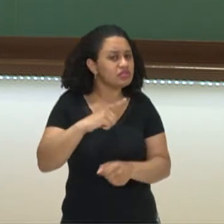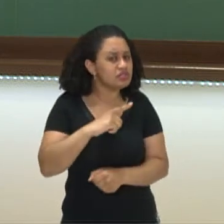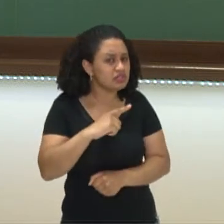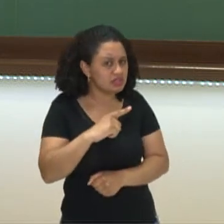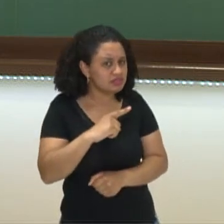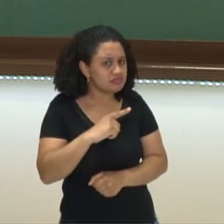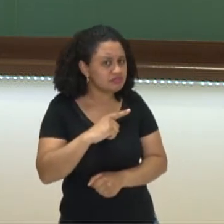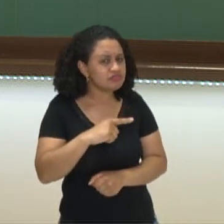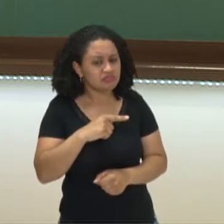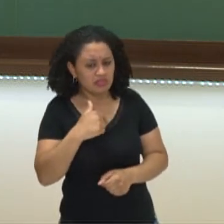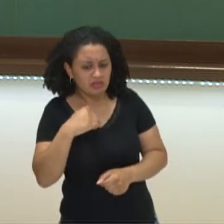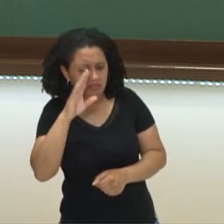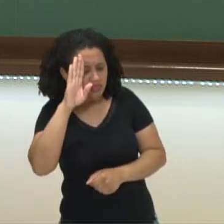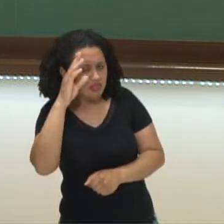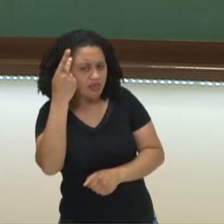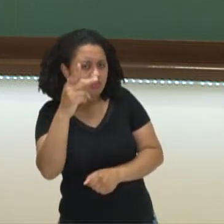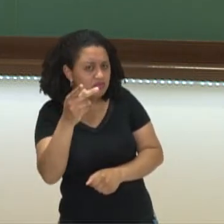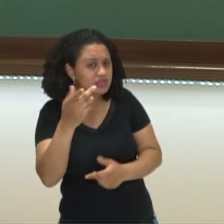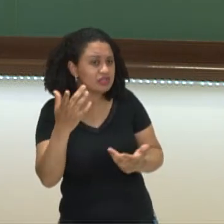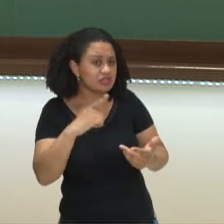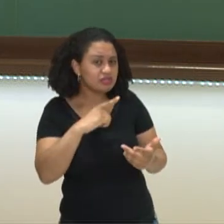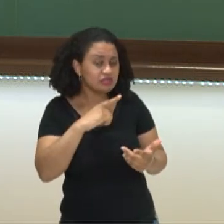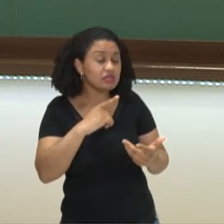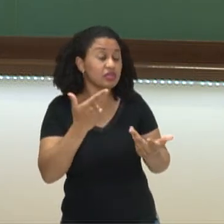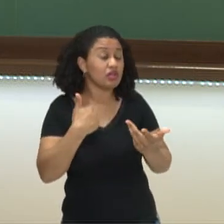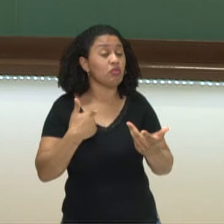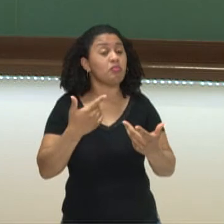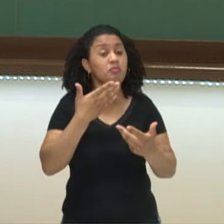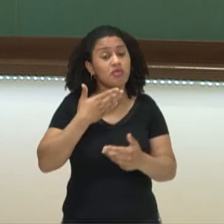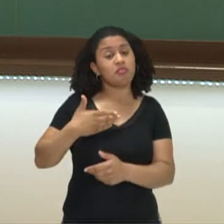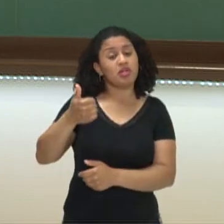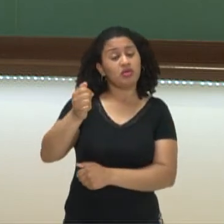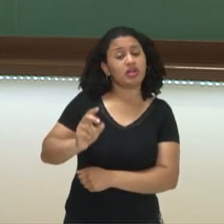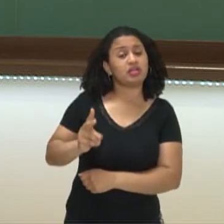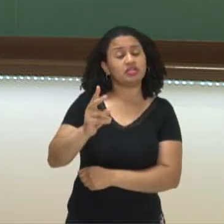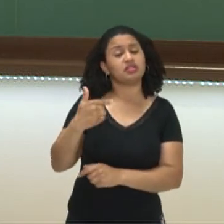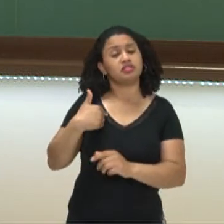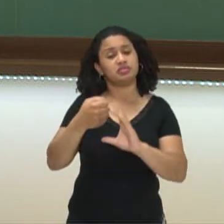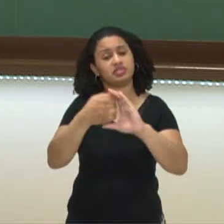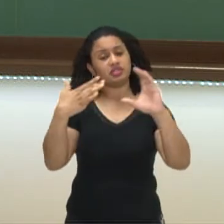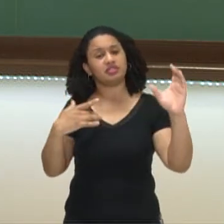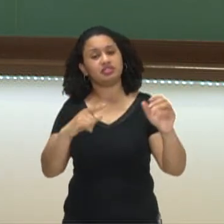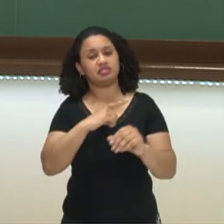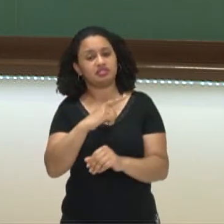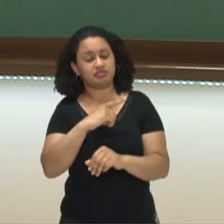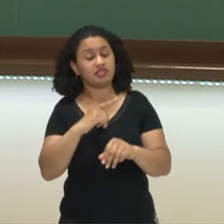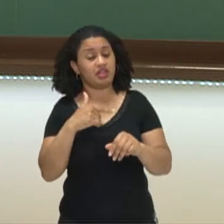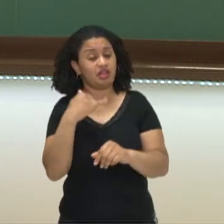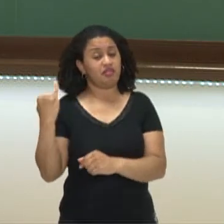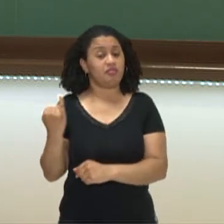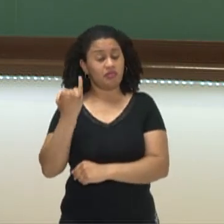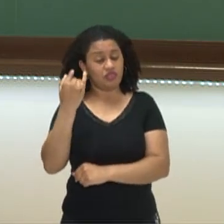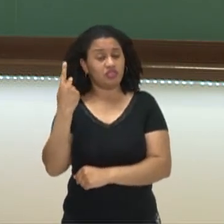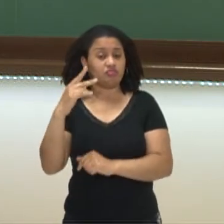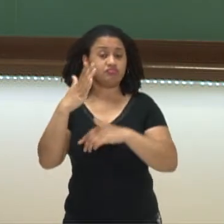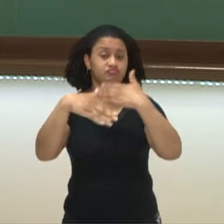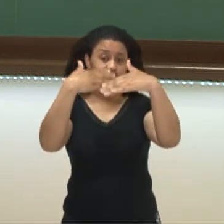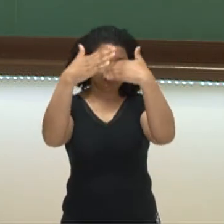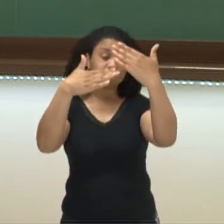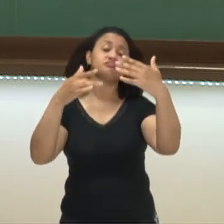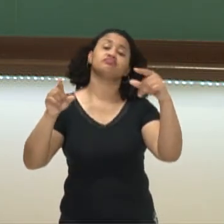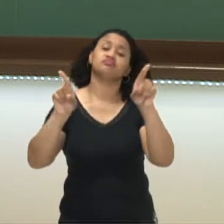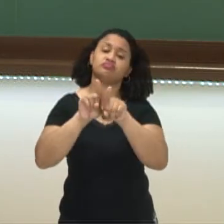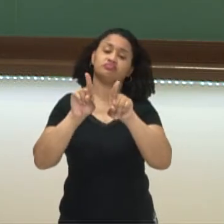seus pontos fortes. Trabalhe para aprimorar cada vez mais essas qualidades que são muito necessárias para o seu desenvolvimento